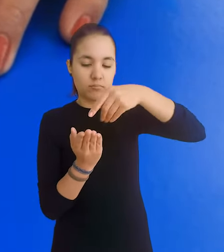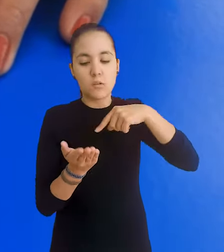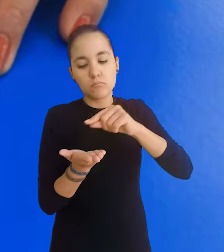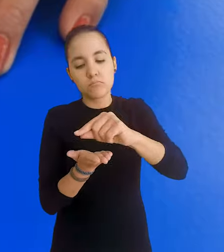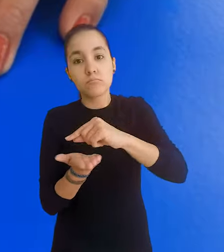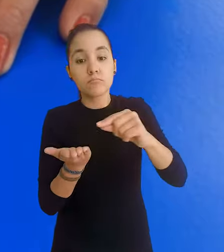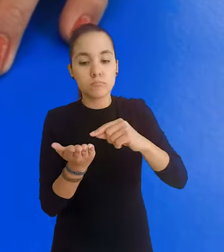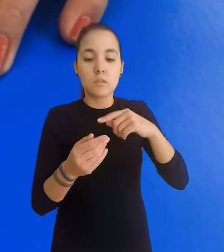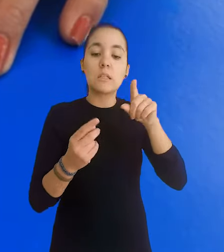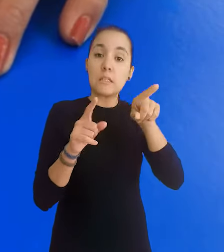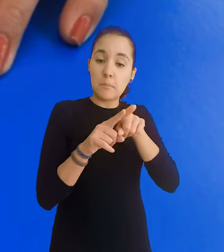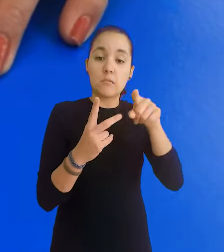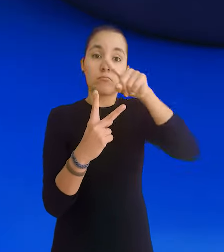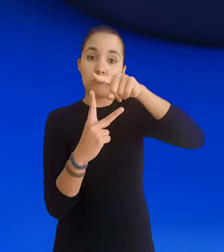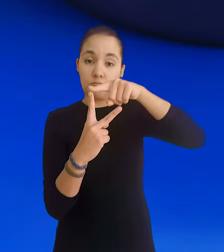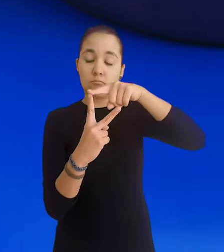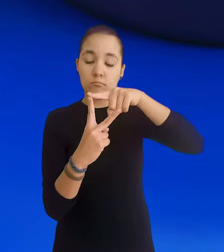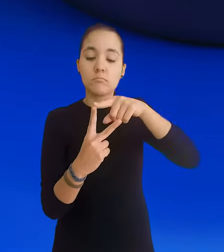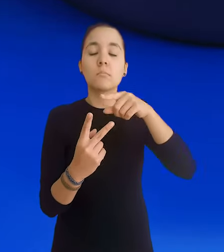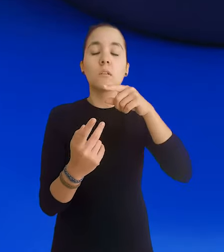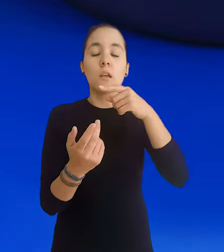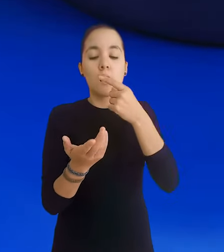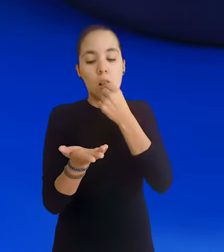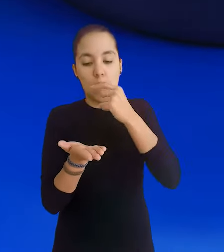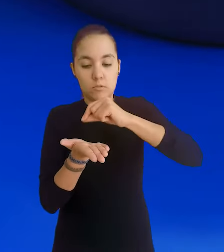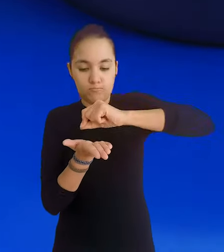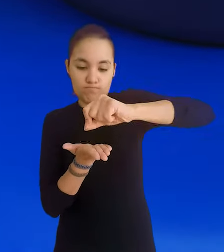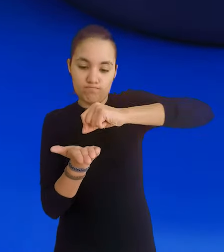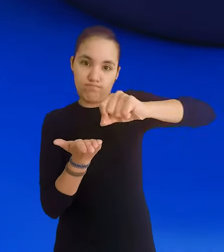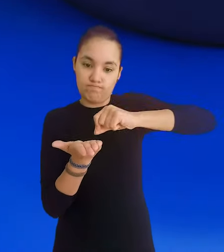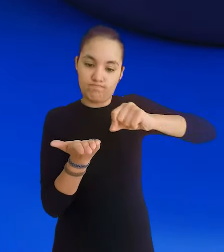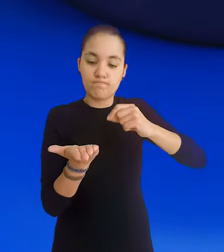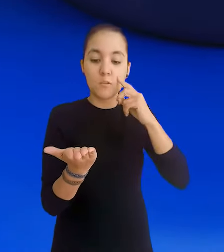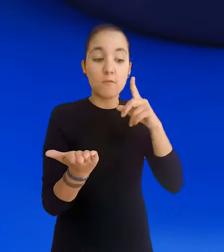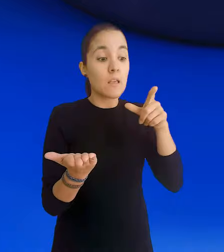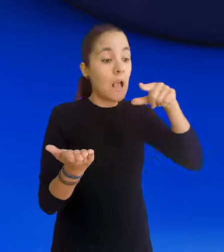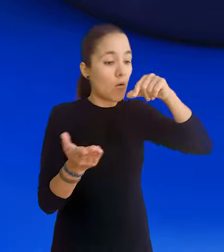algumas cores vão se diluir e se misturar e outras não.